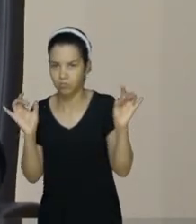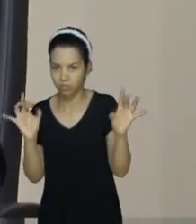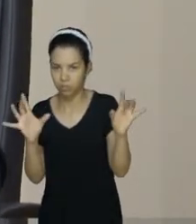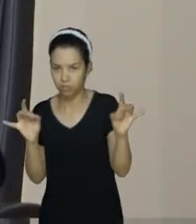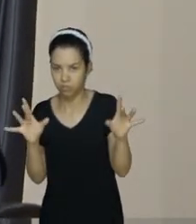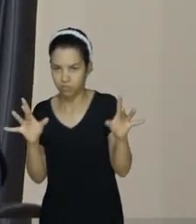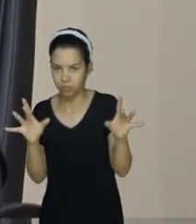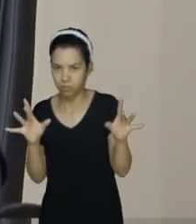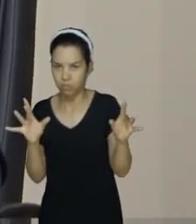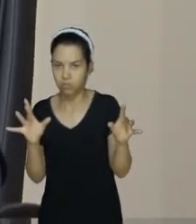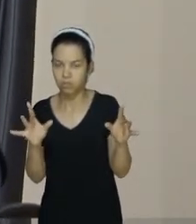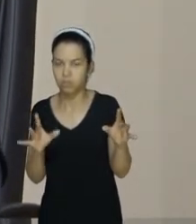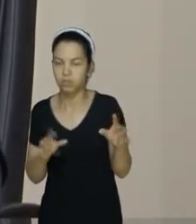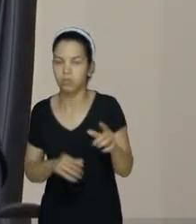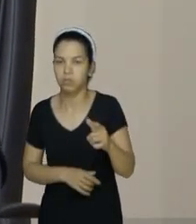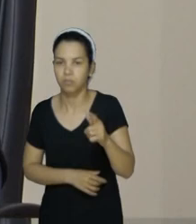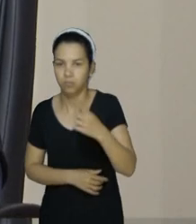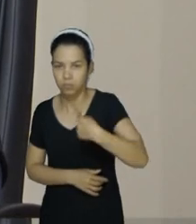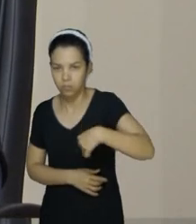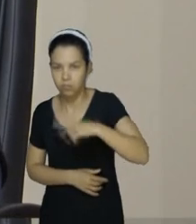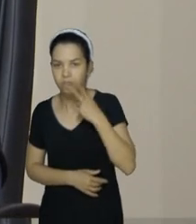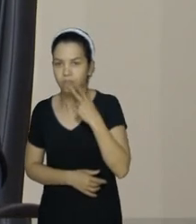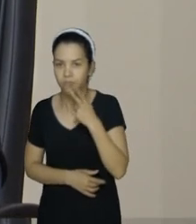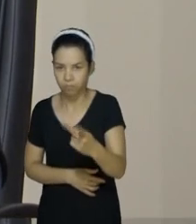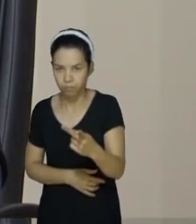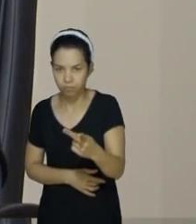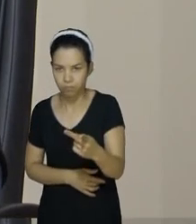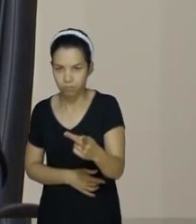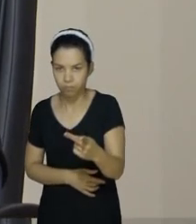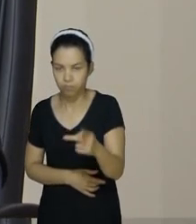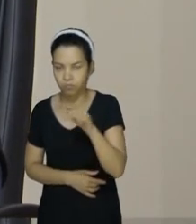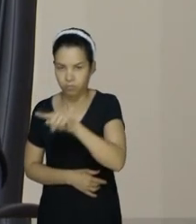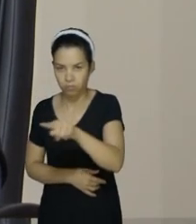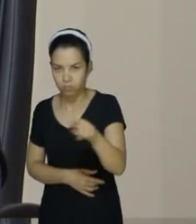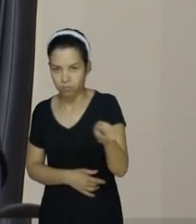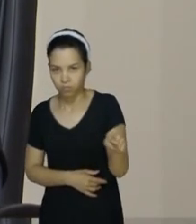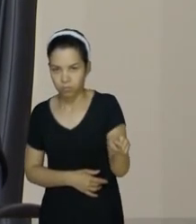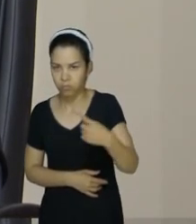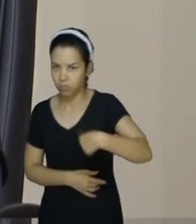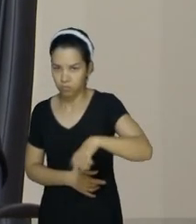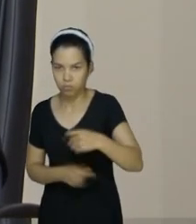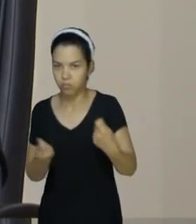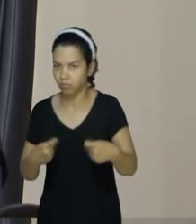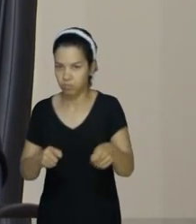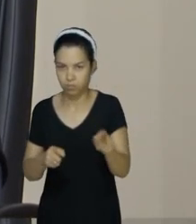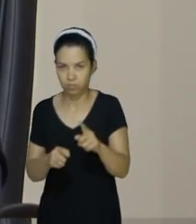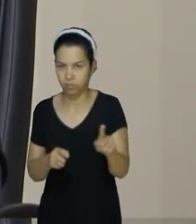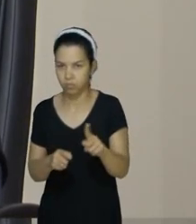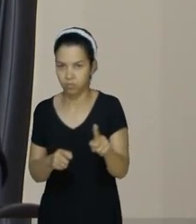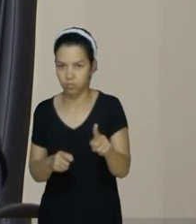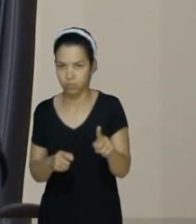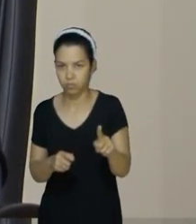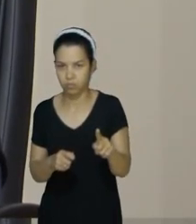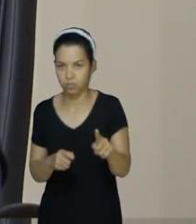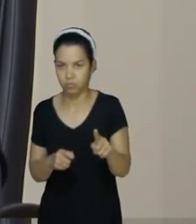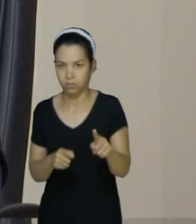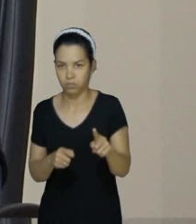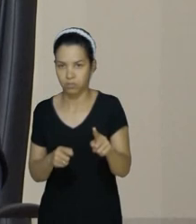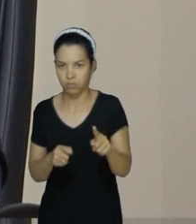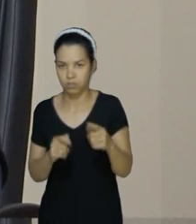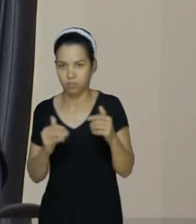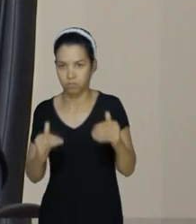ser. Eu diria para todos vocês, nós não precisamos ser o